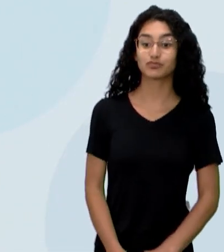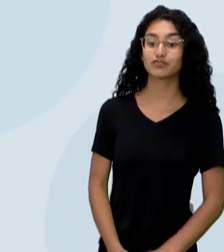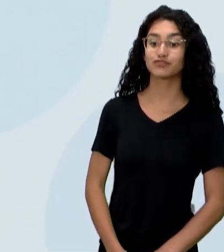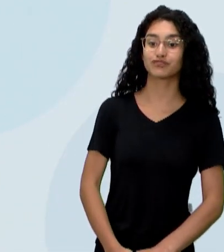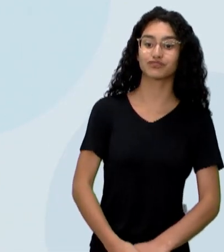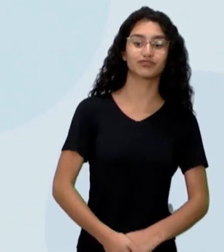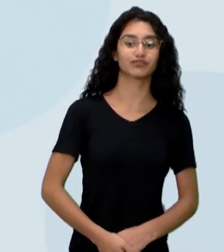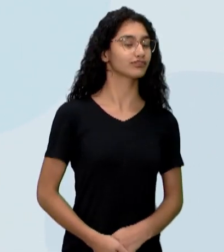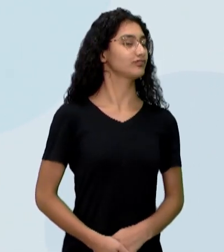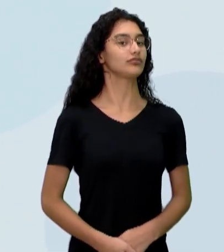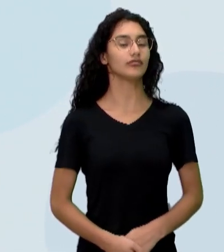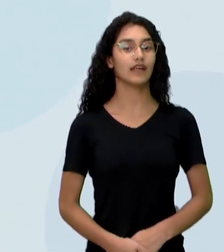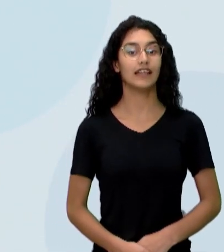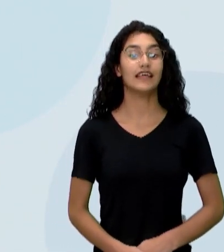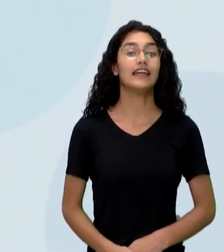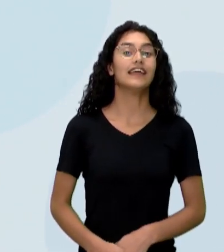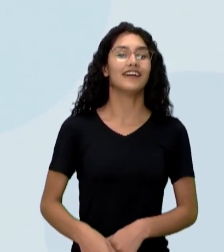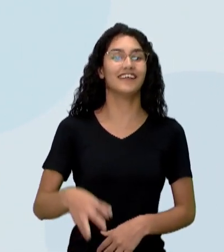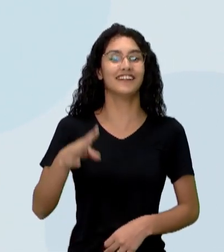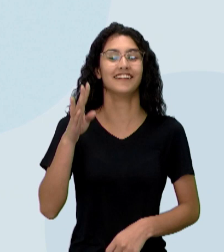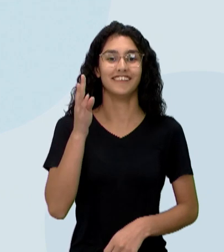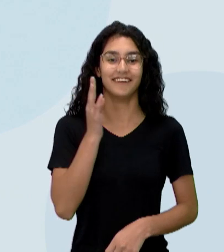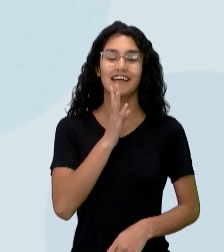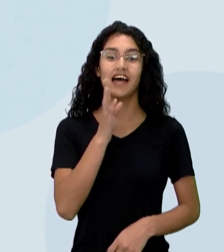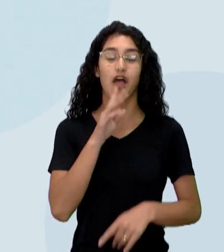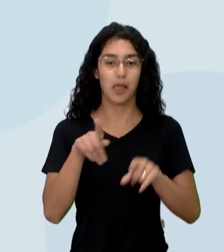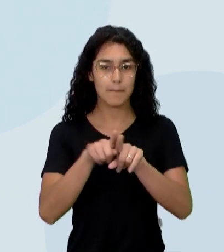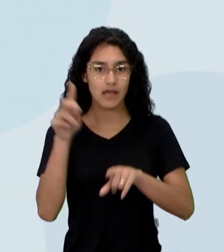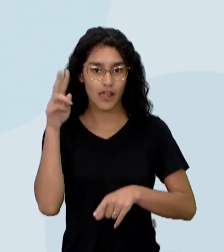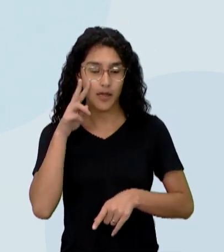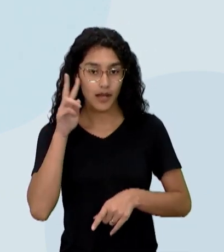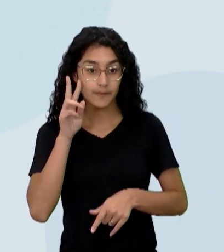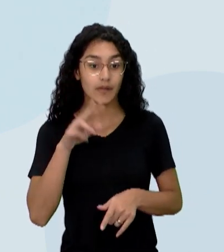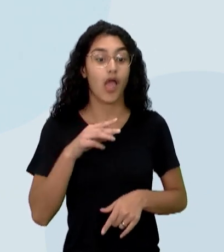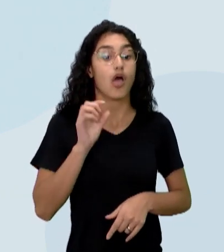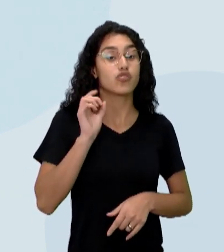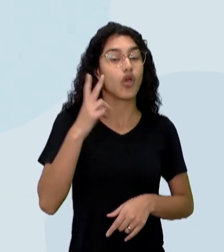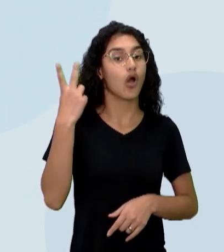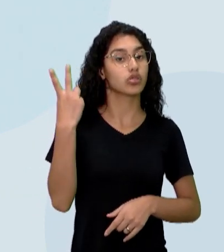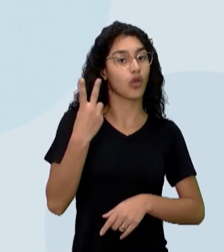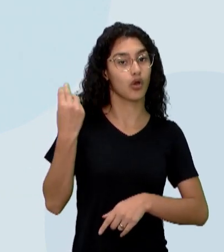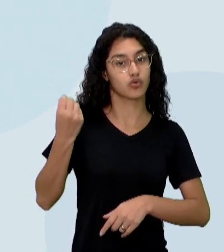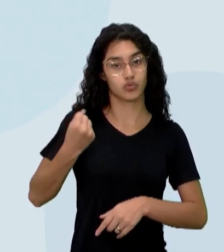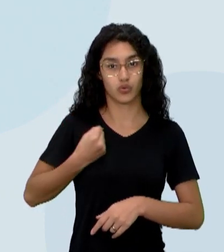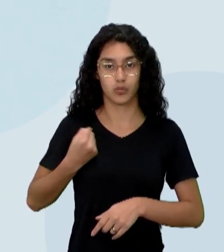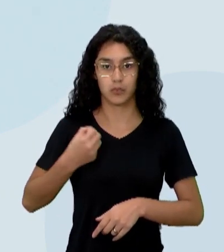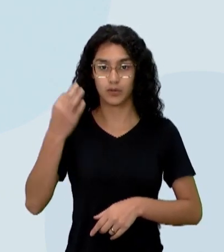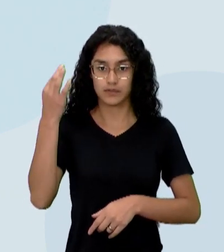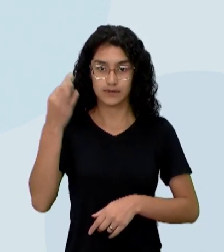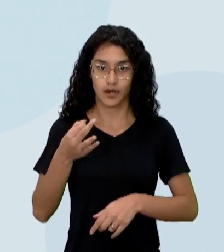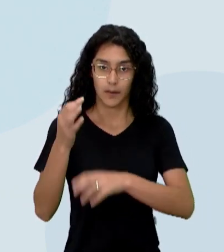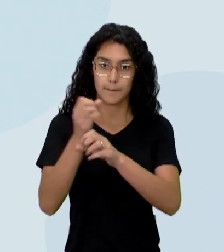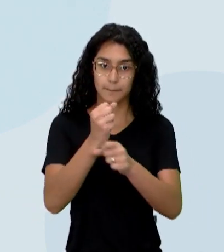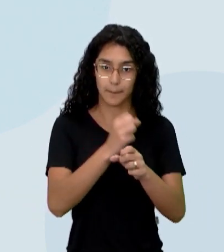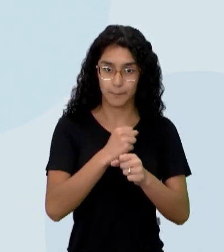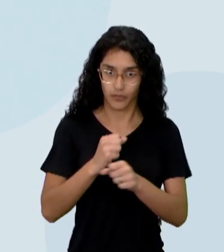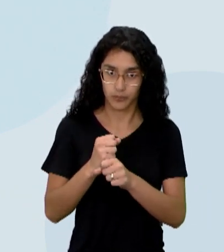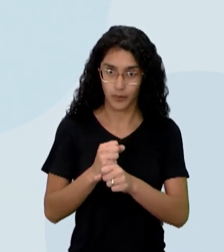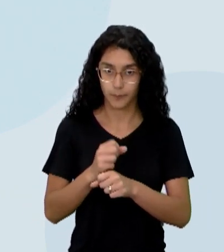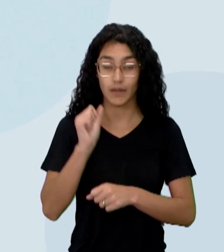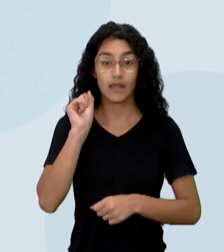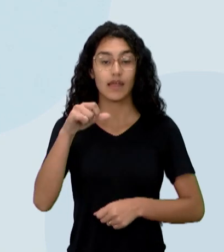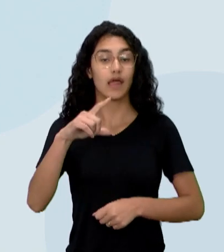certo? Uma coisa que é interessante a gente lembrar também é que nesse caso só tem 2 números envolvidos nas operações, né? Se